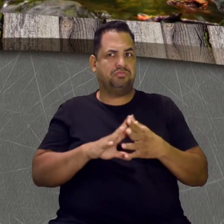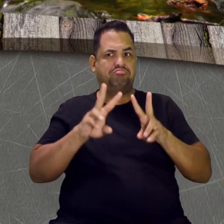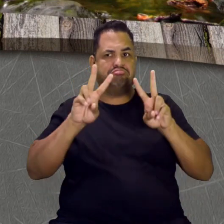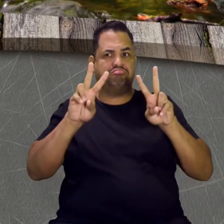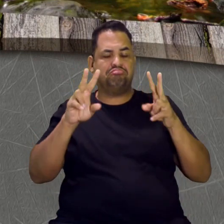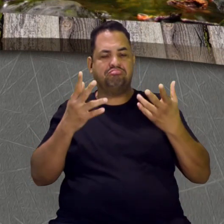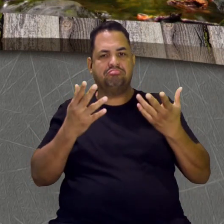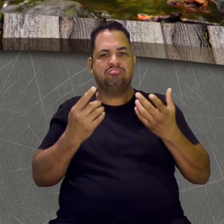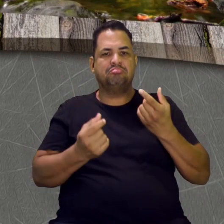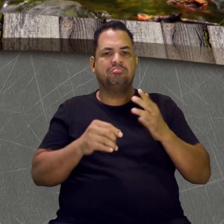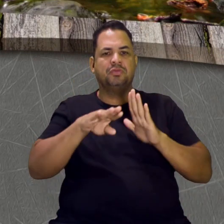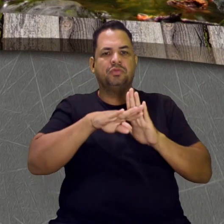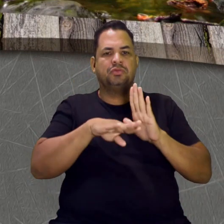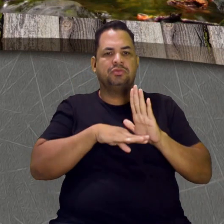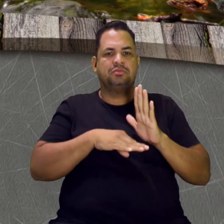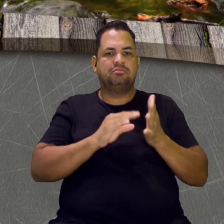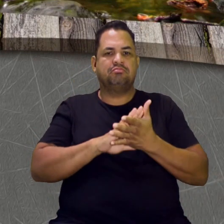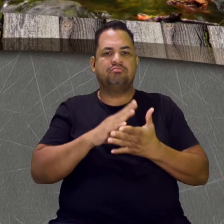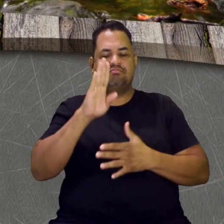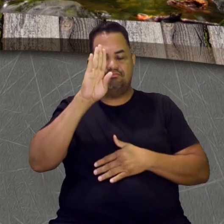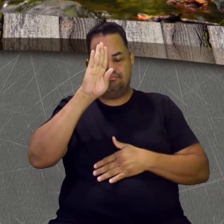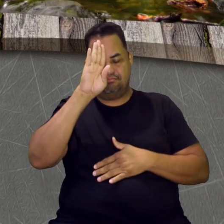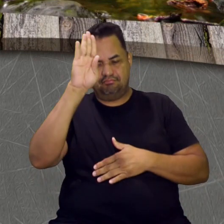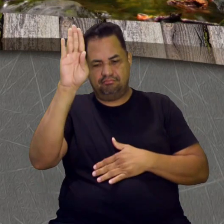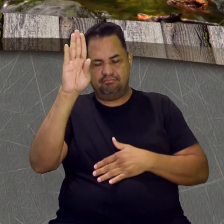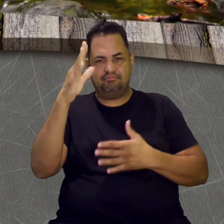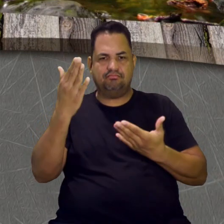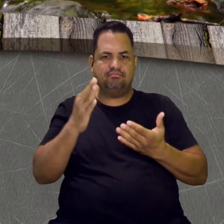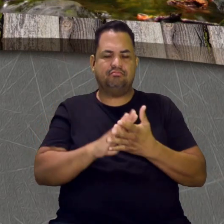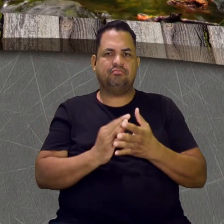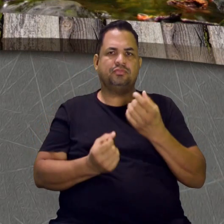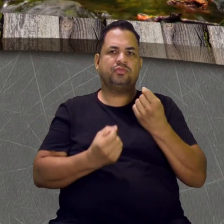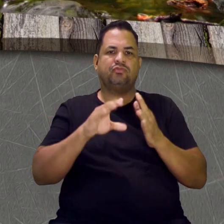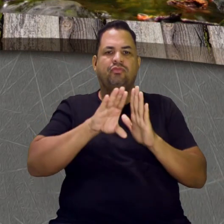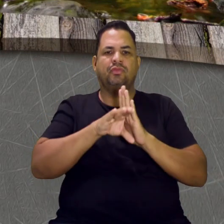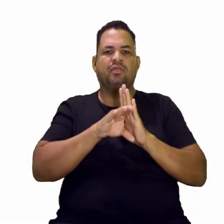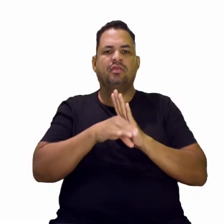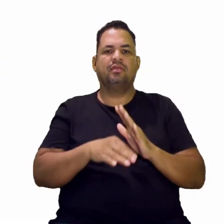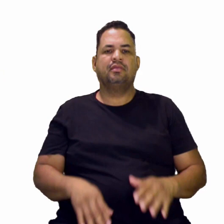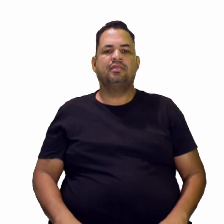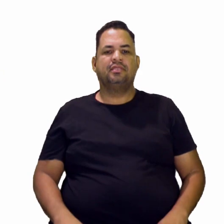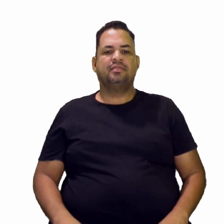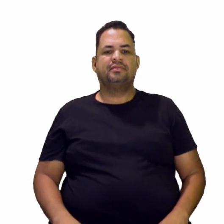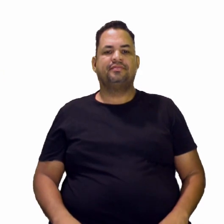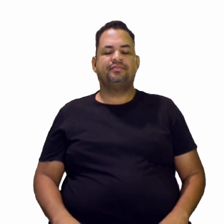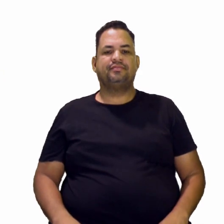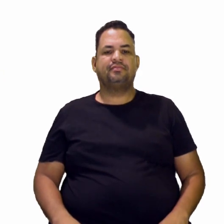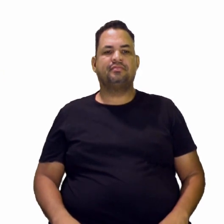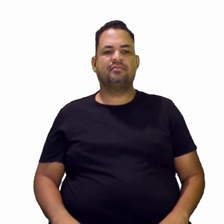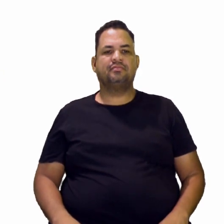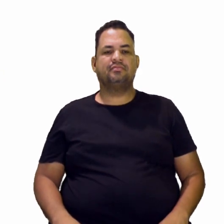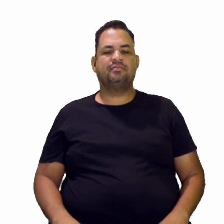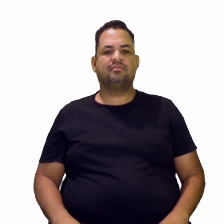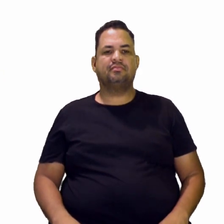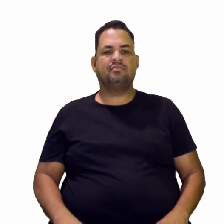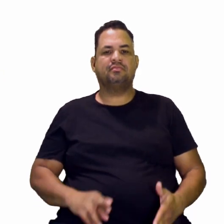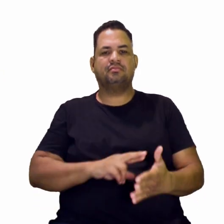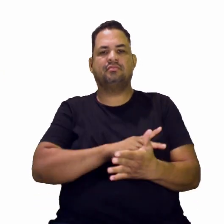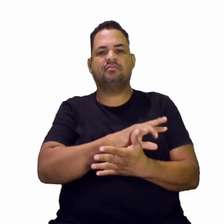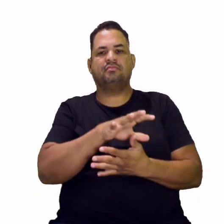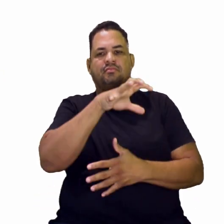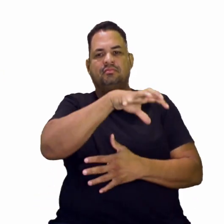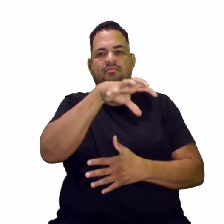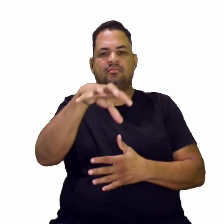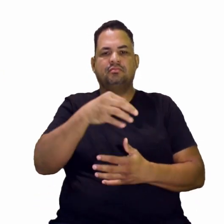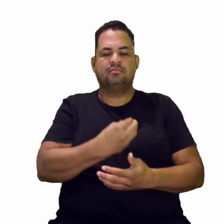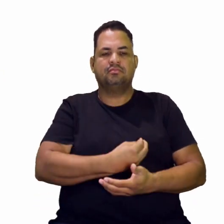mais marcantes aí da nossa aula, né? Os subtítulos, alguns conceitos aí. Vamos lá. Joga na tela para nós. Diversidade de